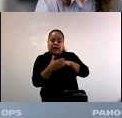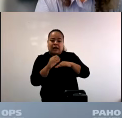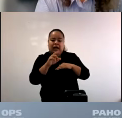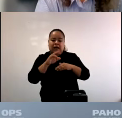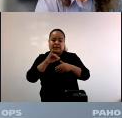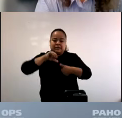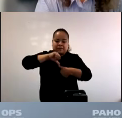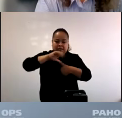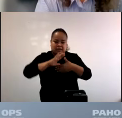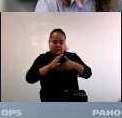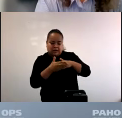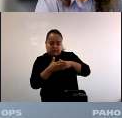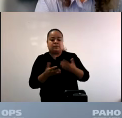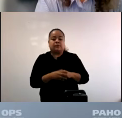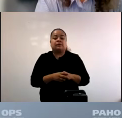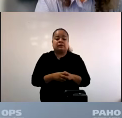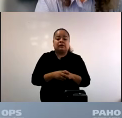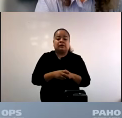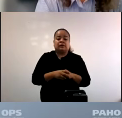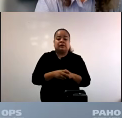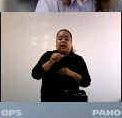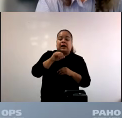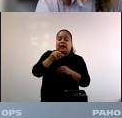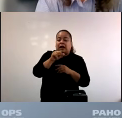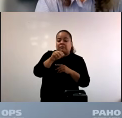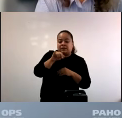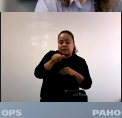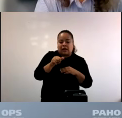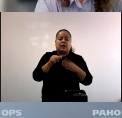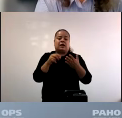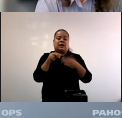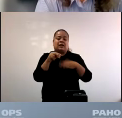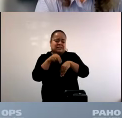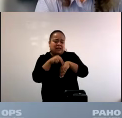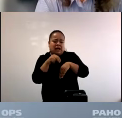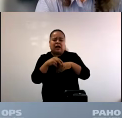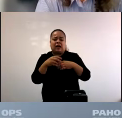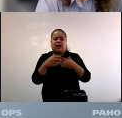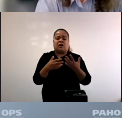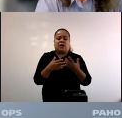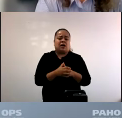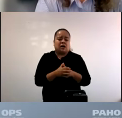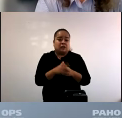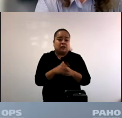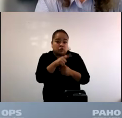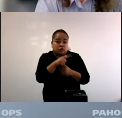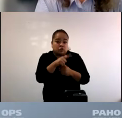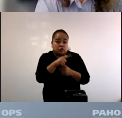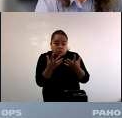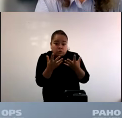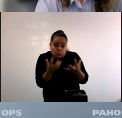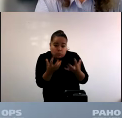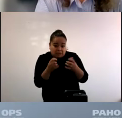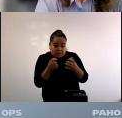Guatemala, Nicarágua, Panamá, entre outros países. Se vocês querem nos dizer de que